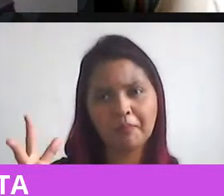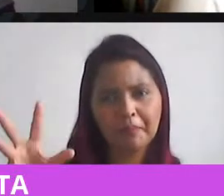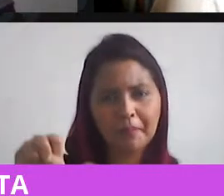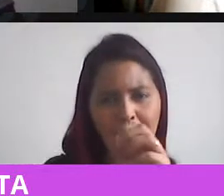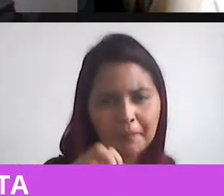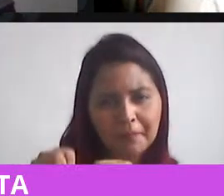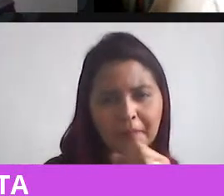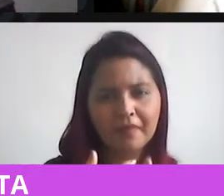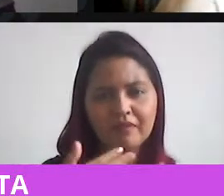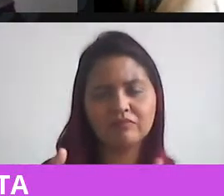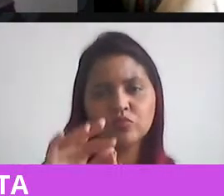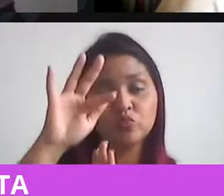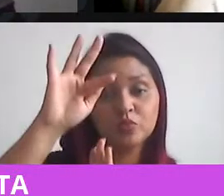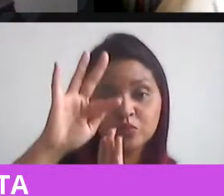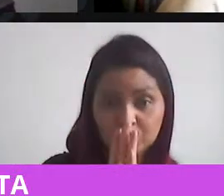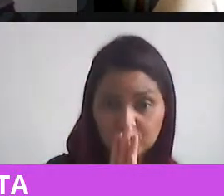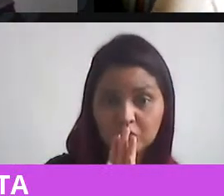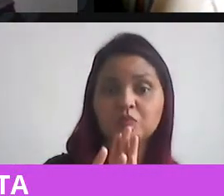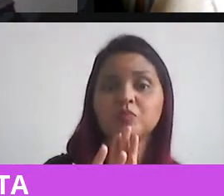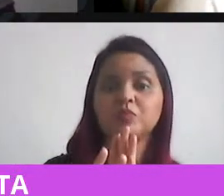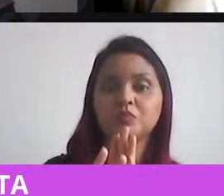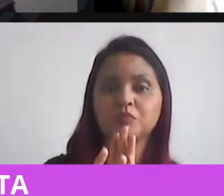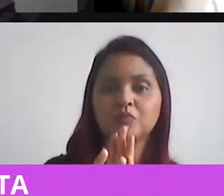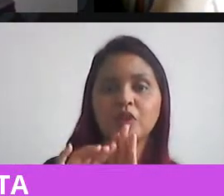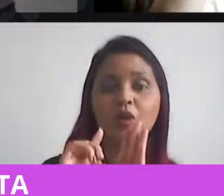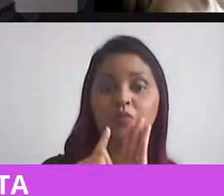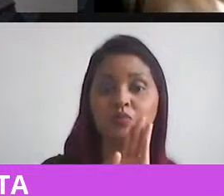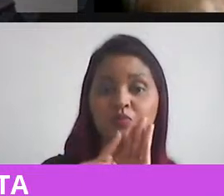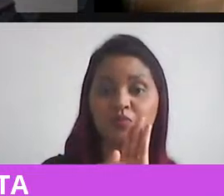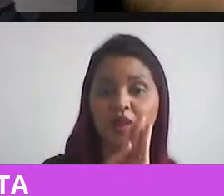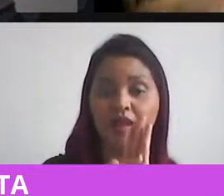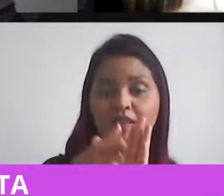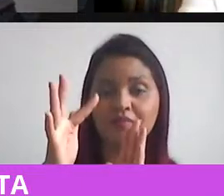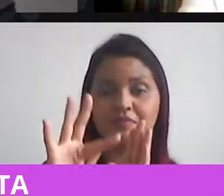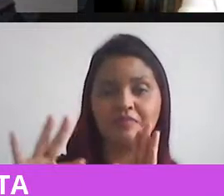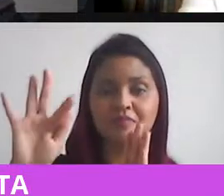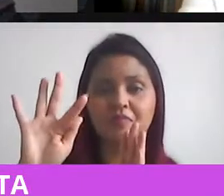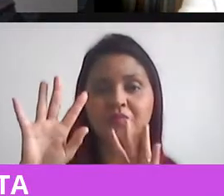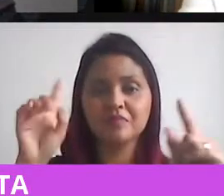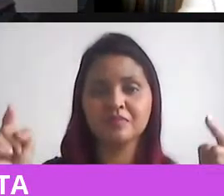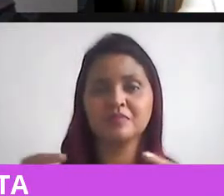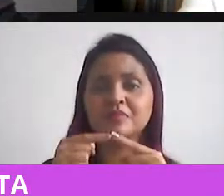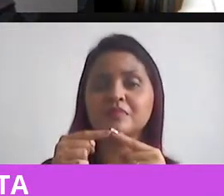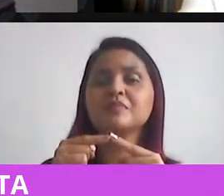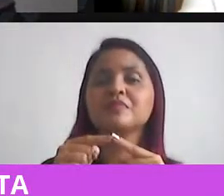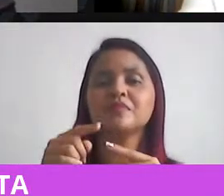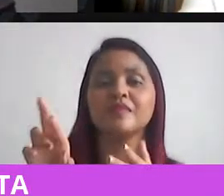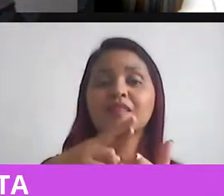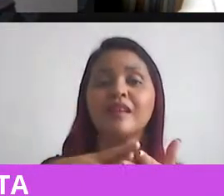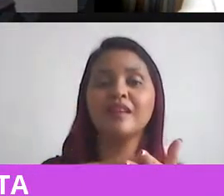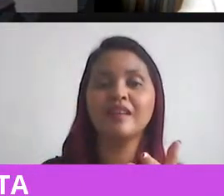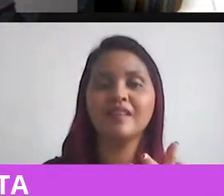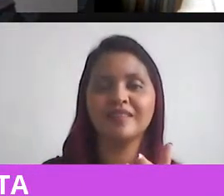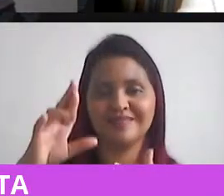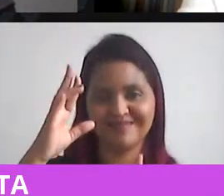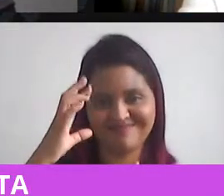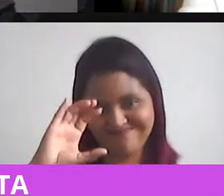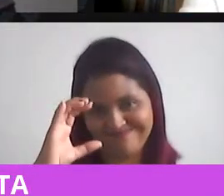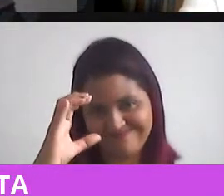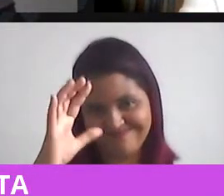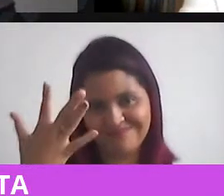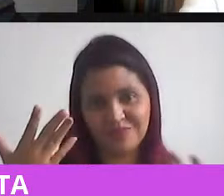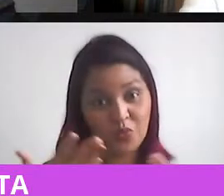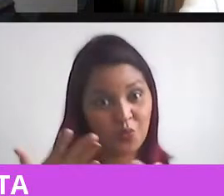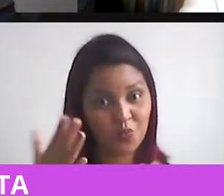de um texto do gênero acadêmico veiculado na revista Ciência Hoje